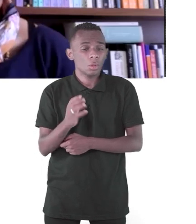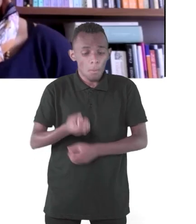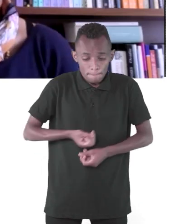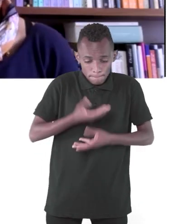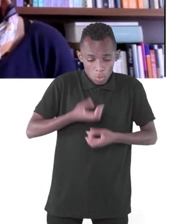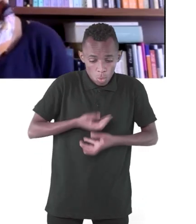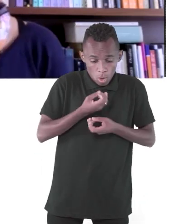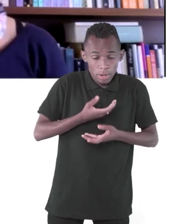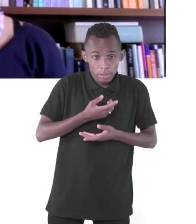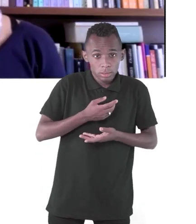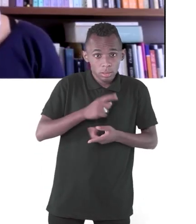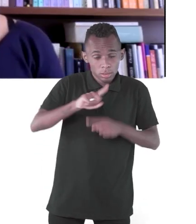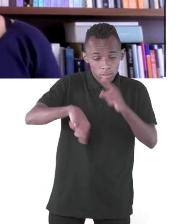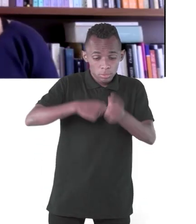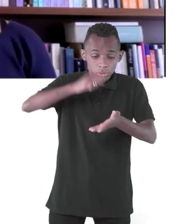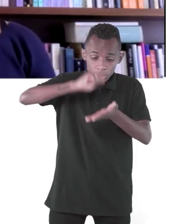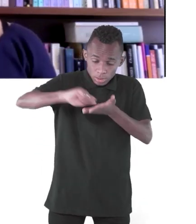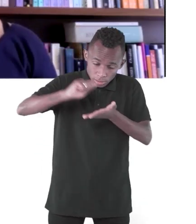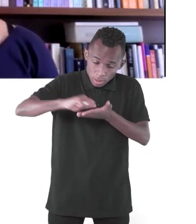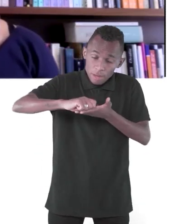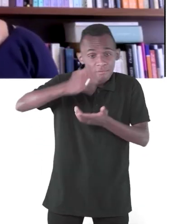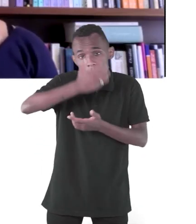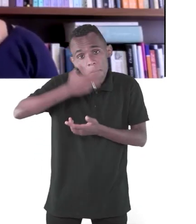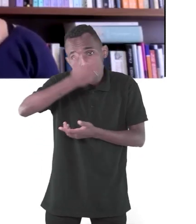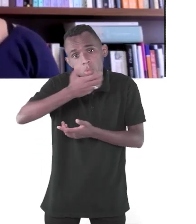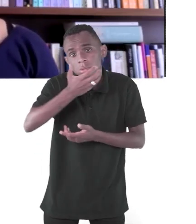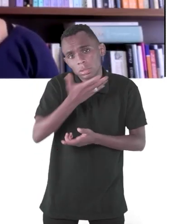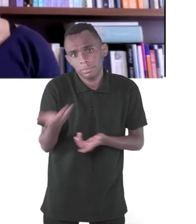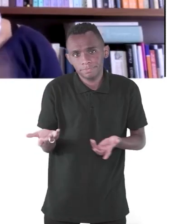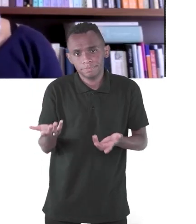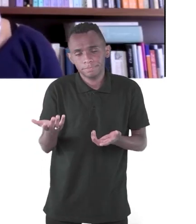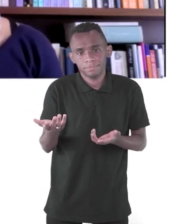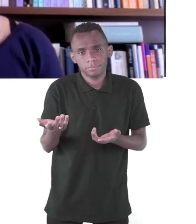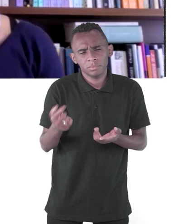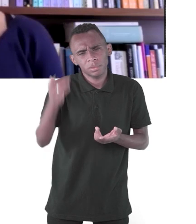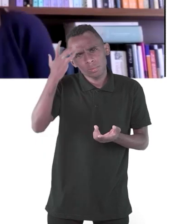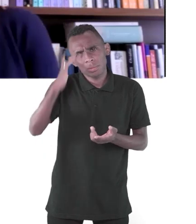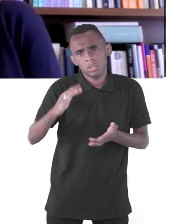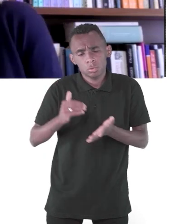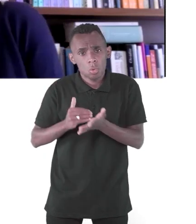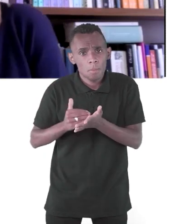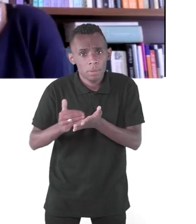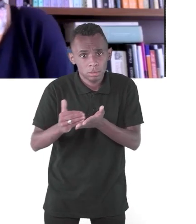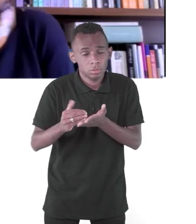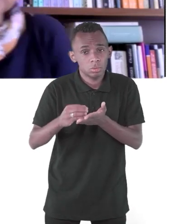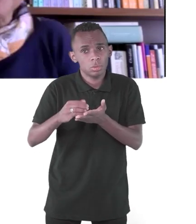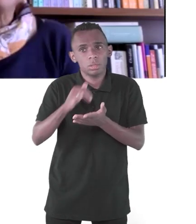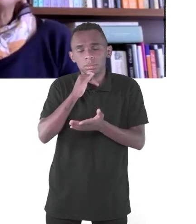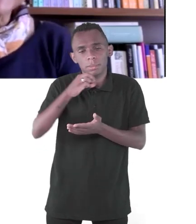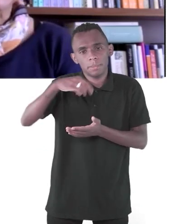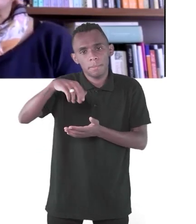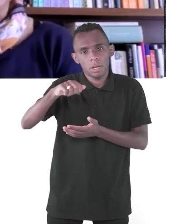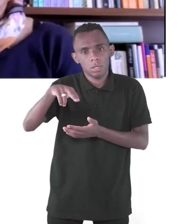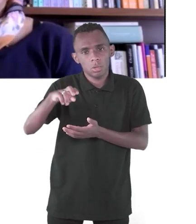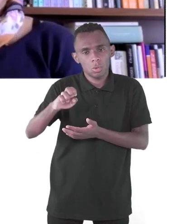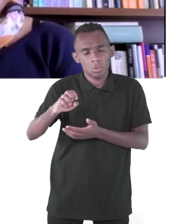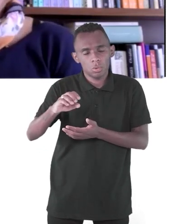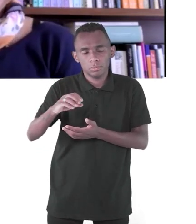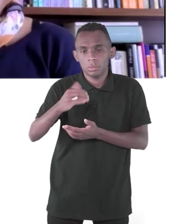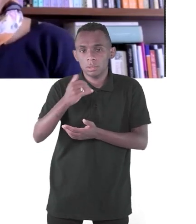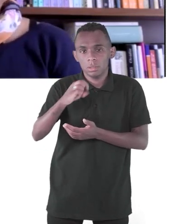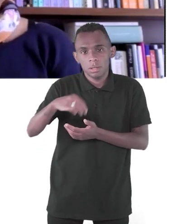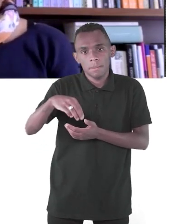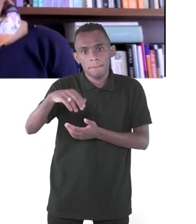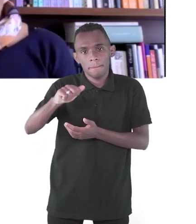letristas, são muitos. A gente não tem pouco poeta letrista. Eu não sei se começou, mas até Manuel Bandeira tem,